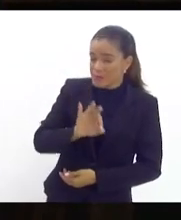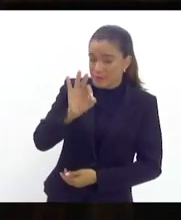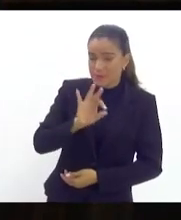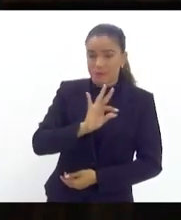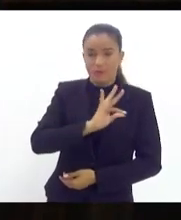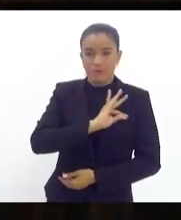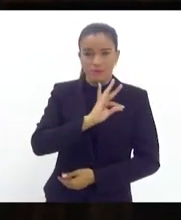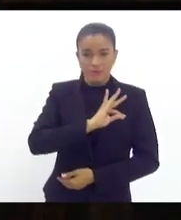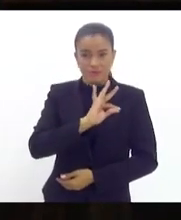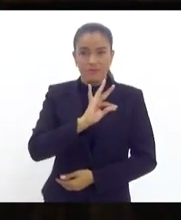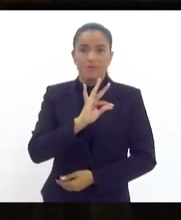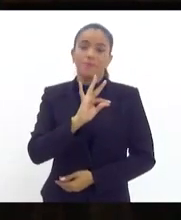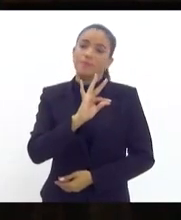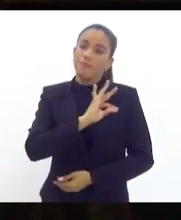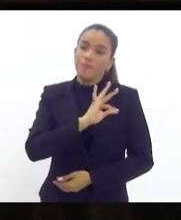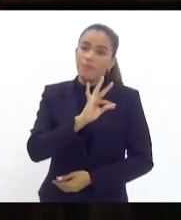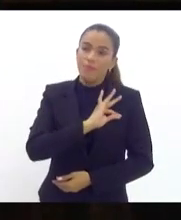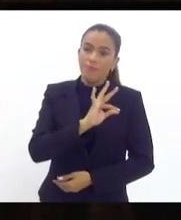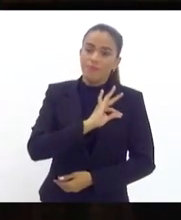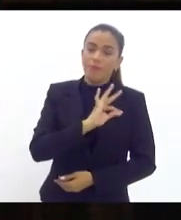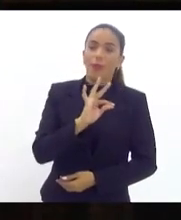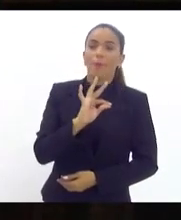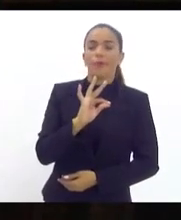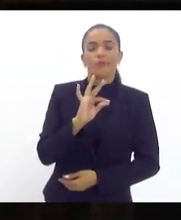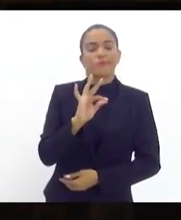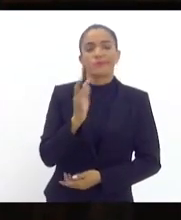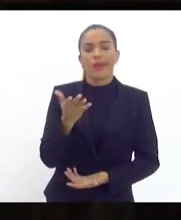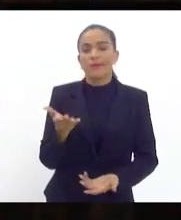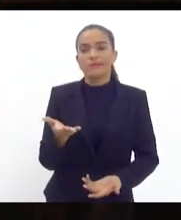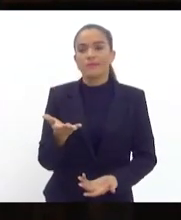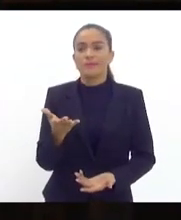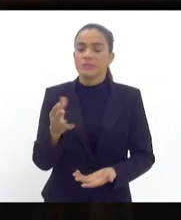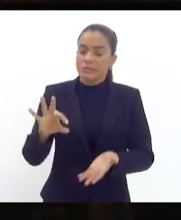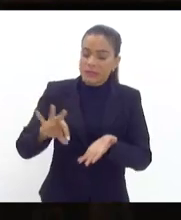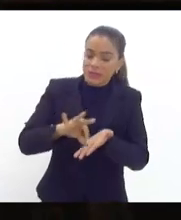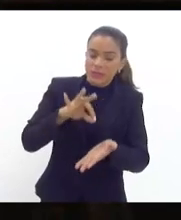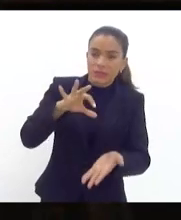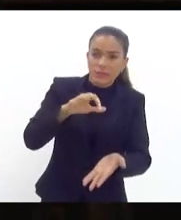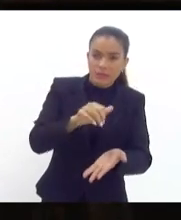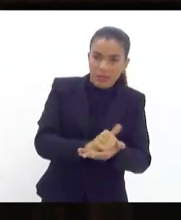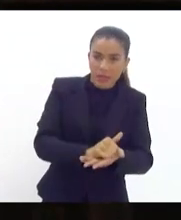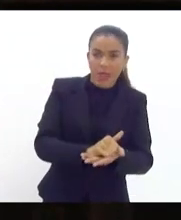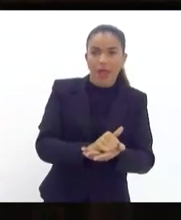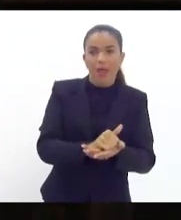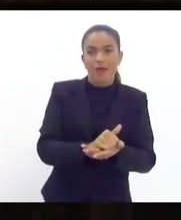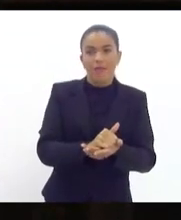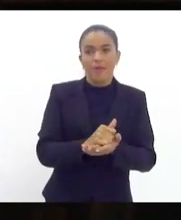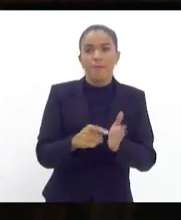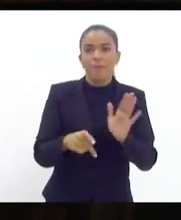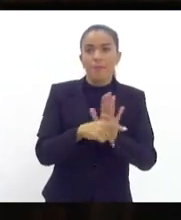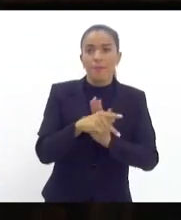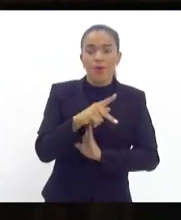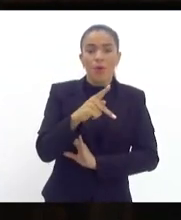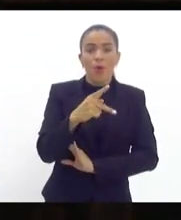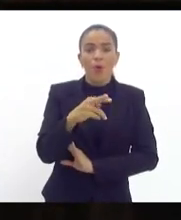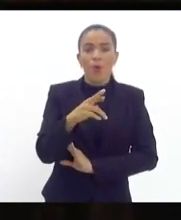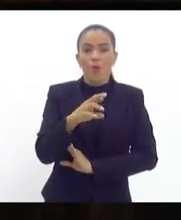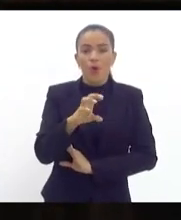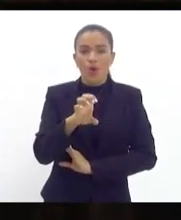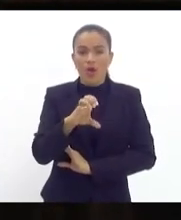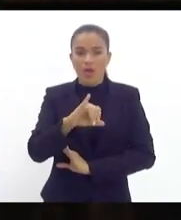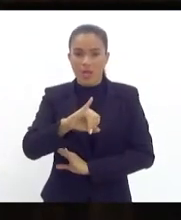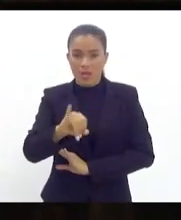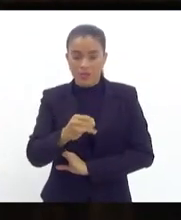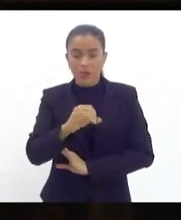são policiais de estímulo policiais que se inscrevem através do proes ou do Rais